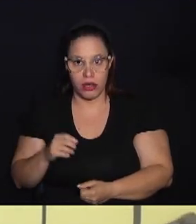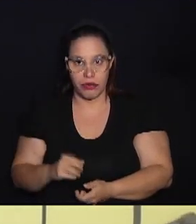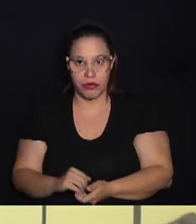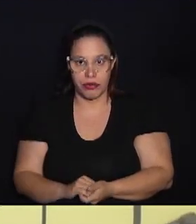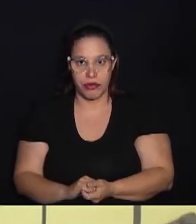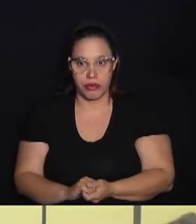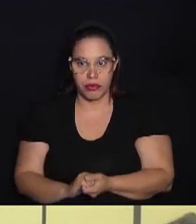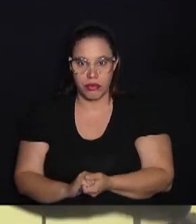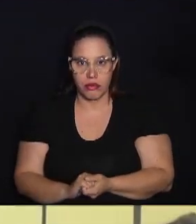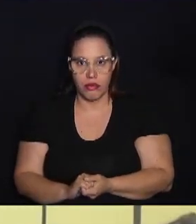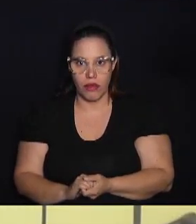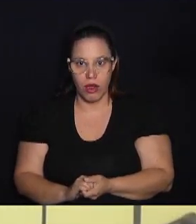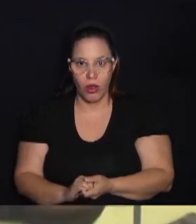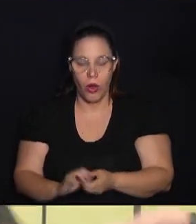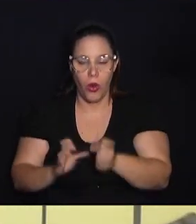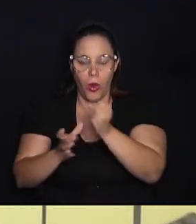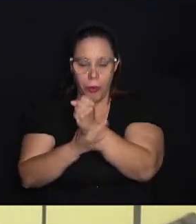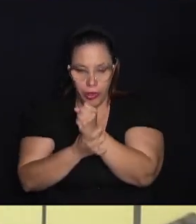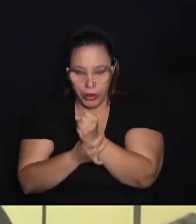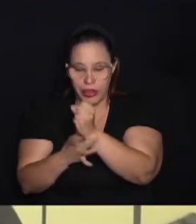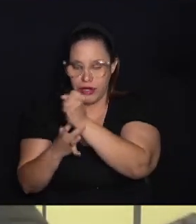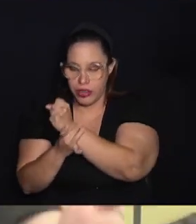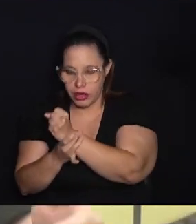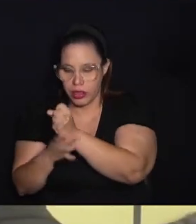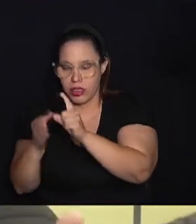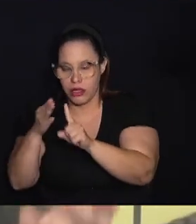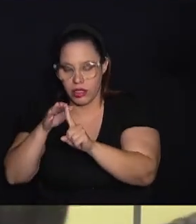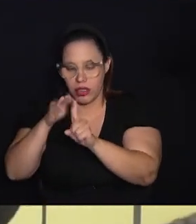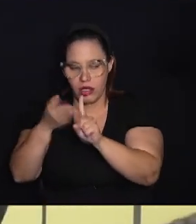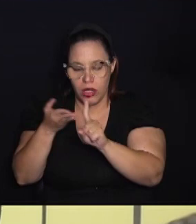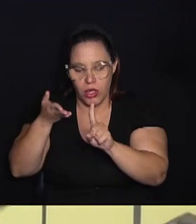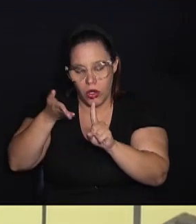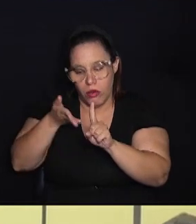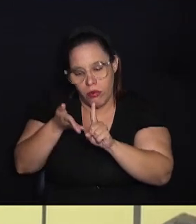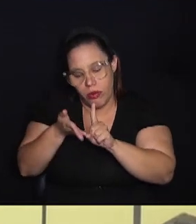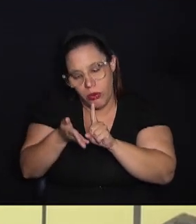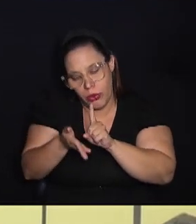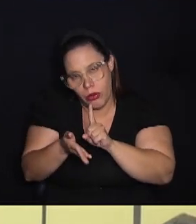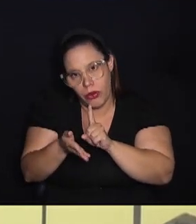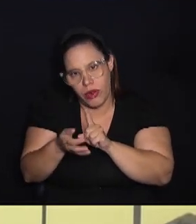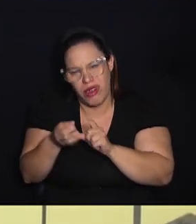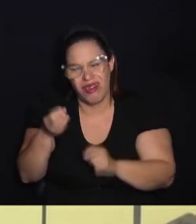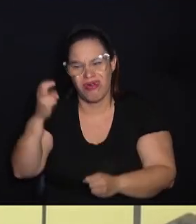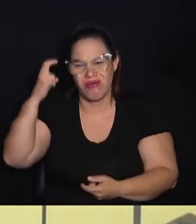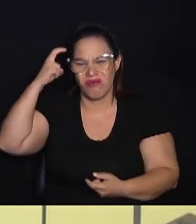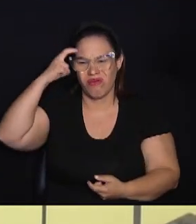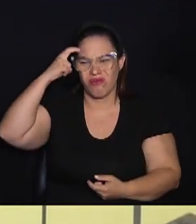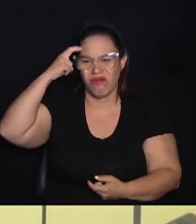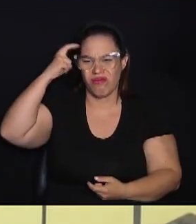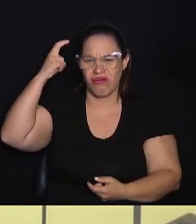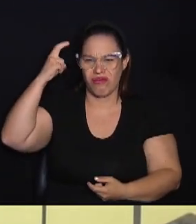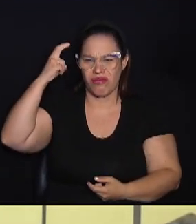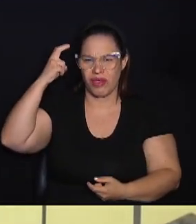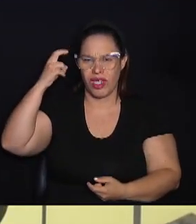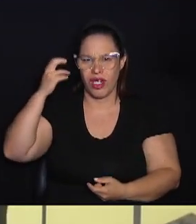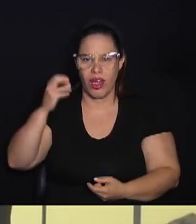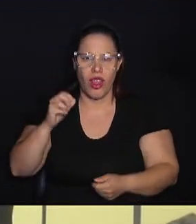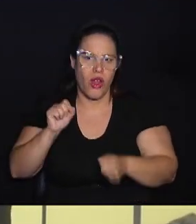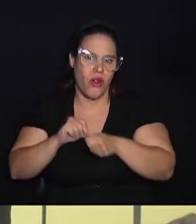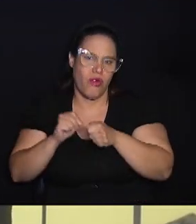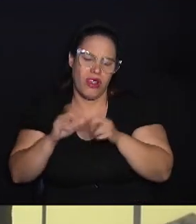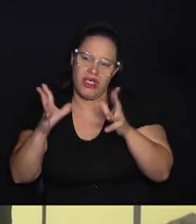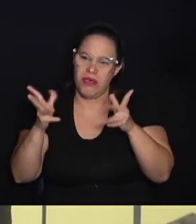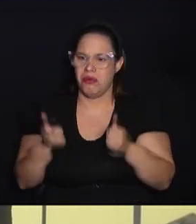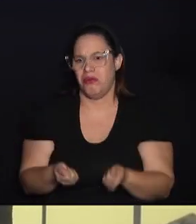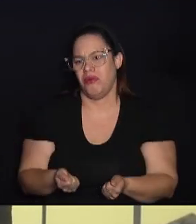mais proteger para que o o parto aconteça mas a gente vive numa Cultura em que a gente tem que ser proativo e fazer demais né